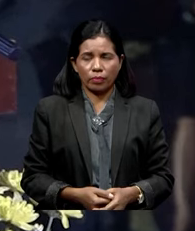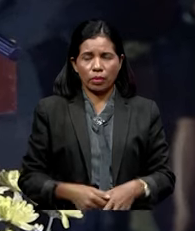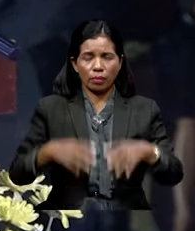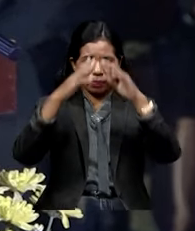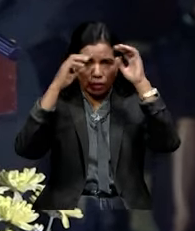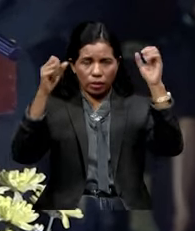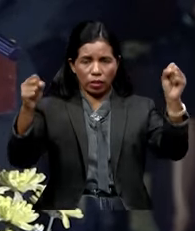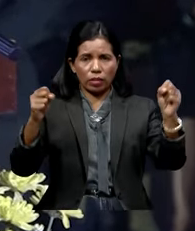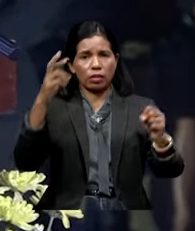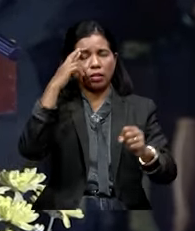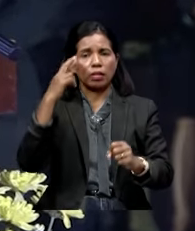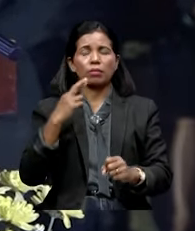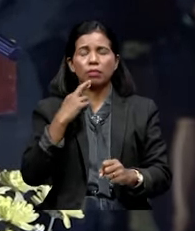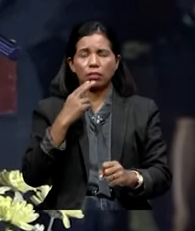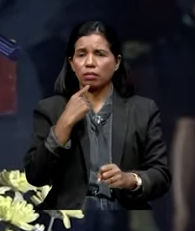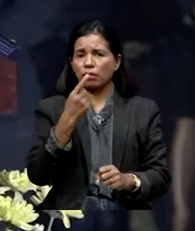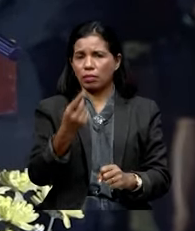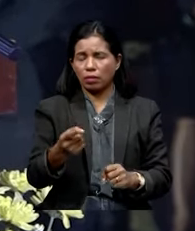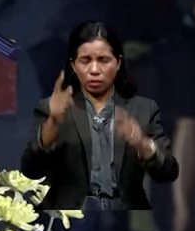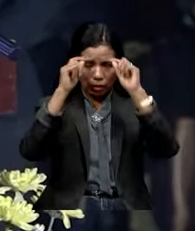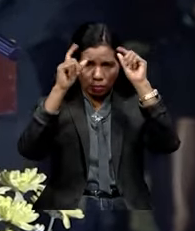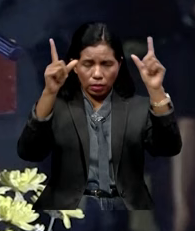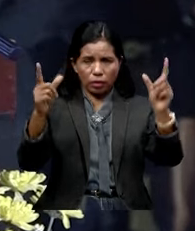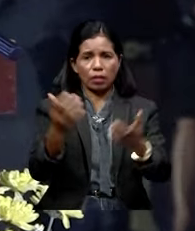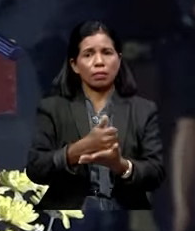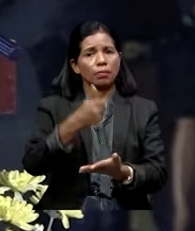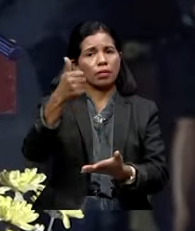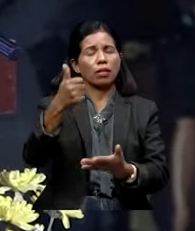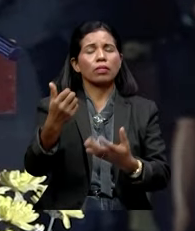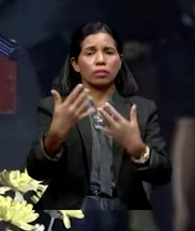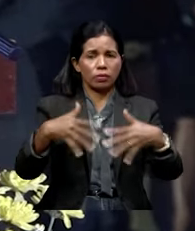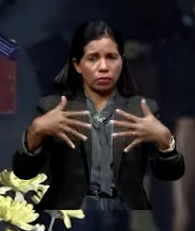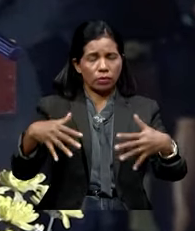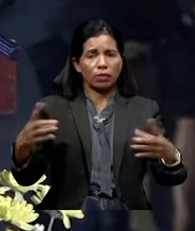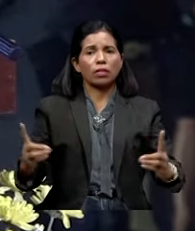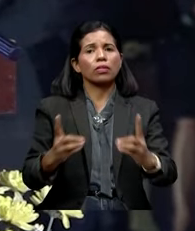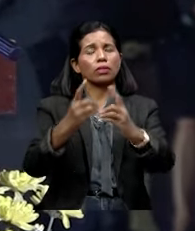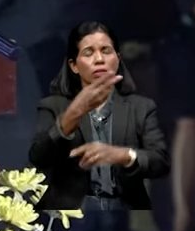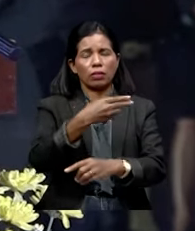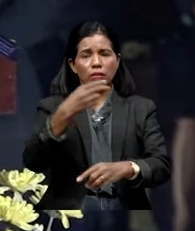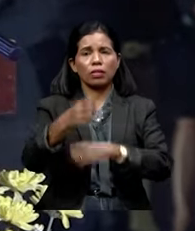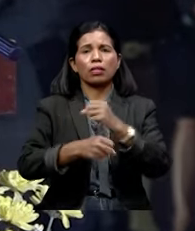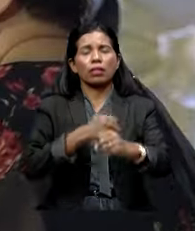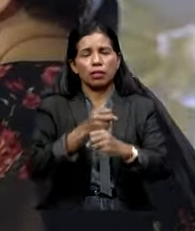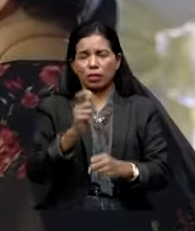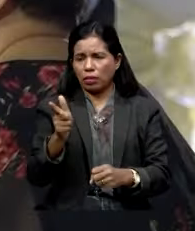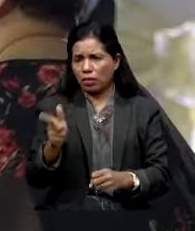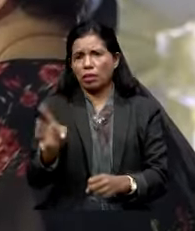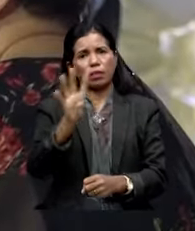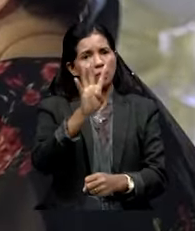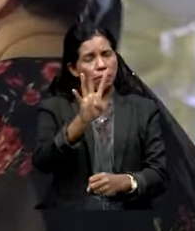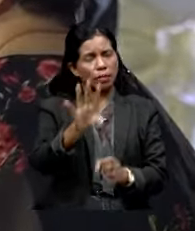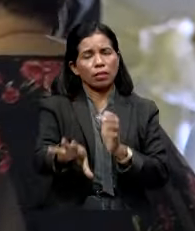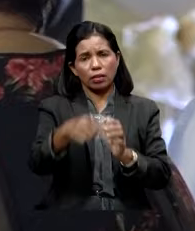Presidente da República José Ramos Horta até Timor-Leste manan fono a sua invasão Indonésia durante Tina Ronulu Resinhat, também